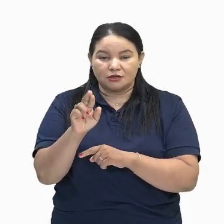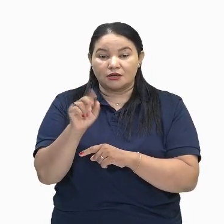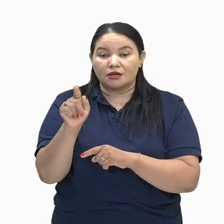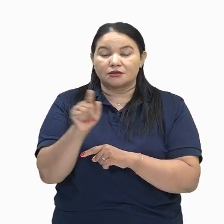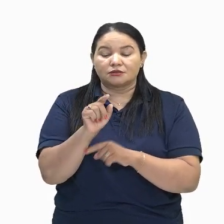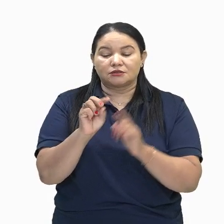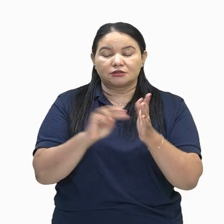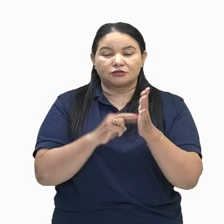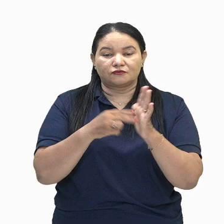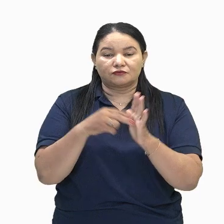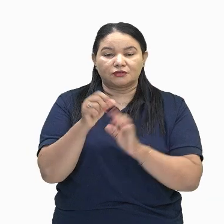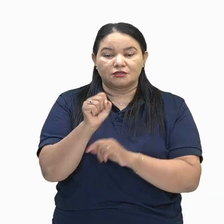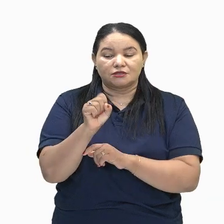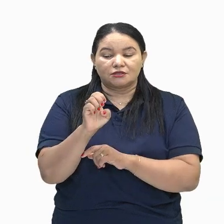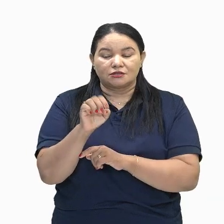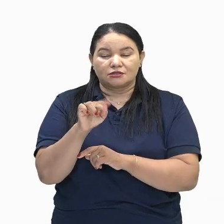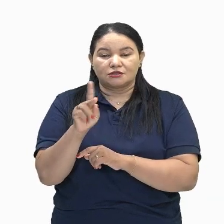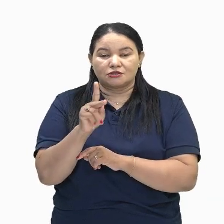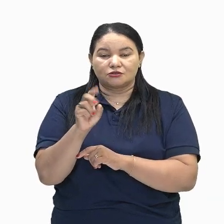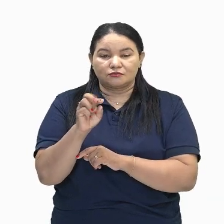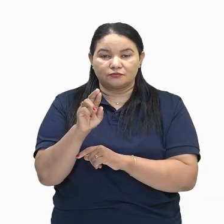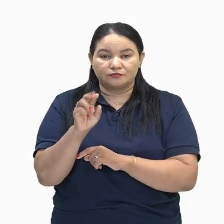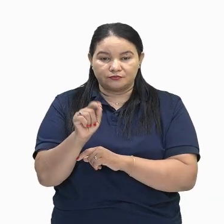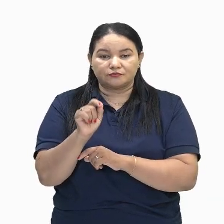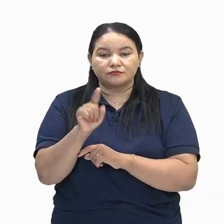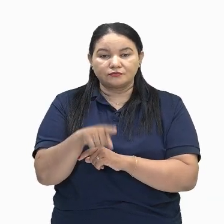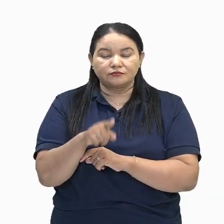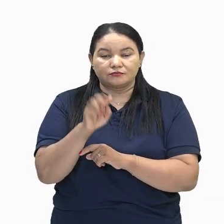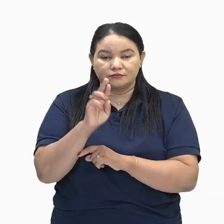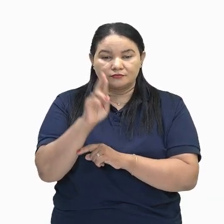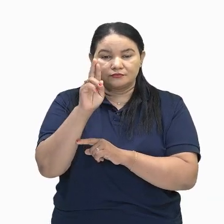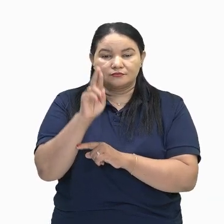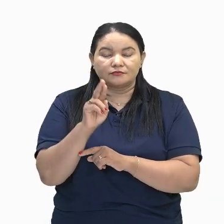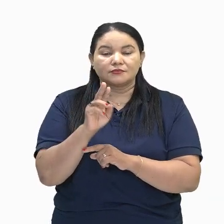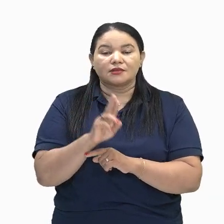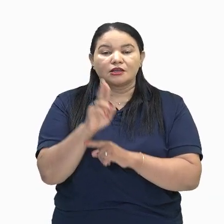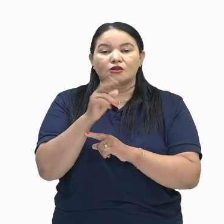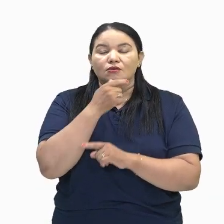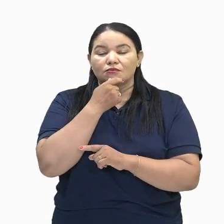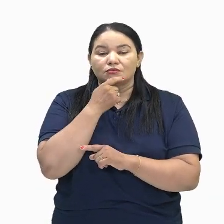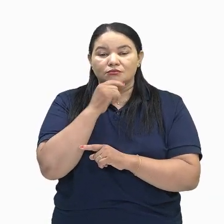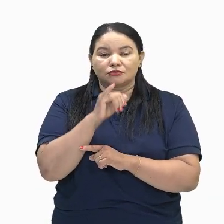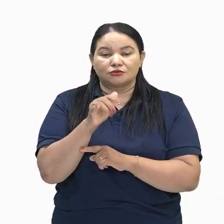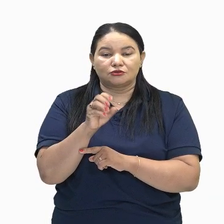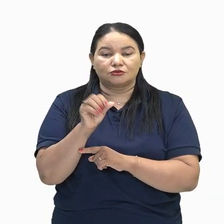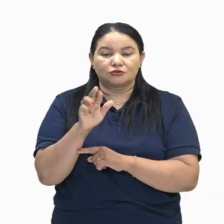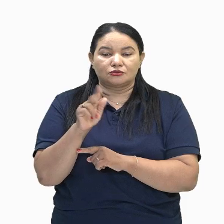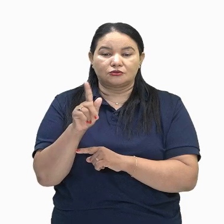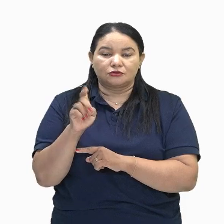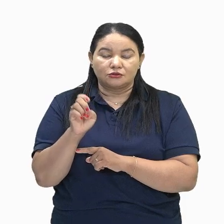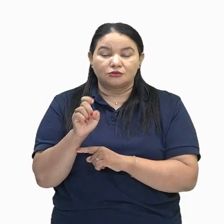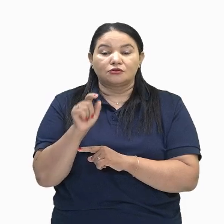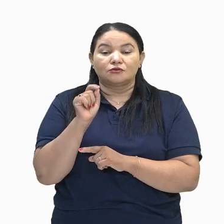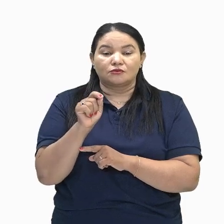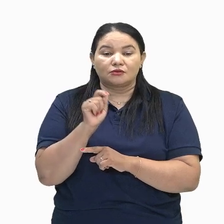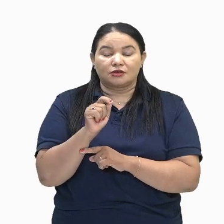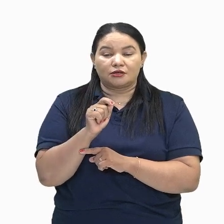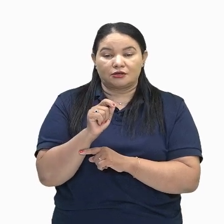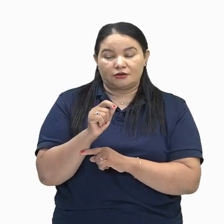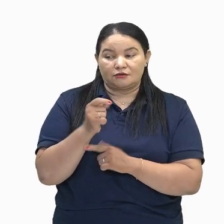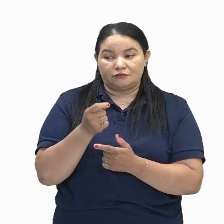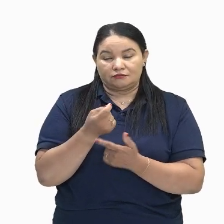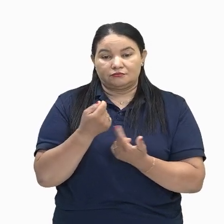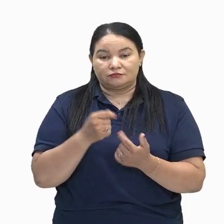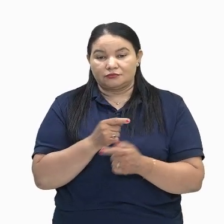mas é a palavra senhor que está sendo abreviada aí. O senhor Jorge a comparecer a um de